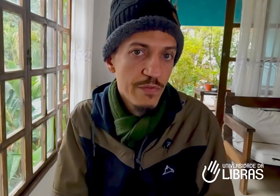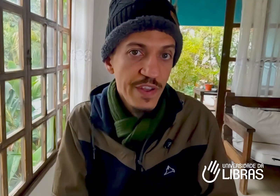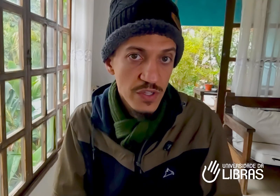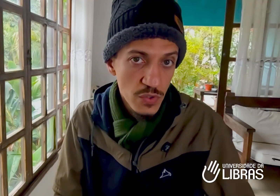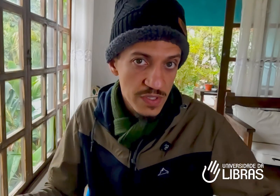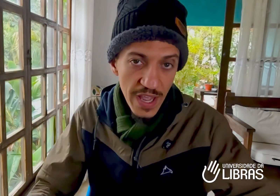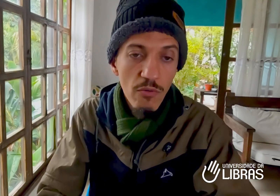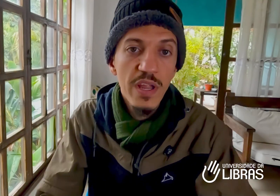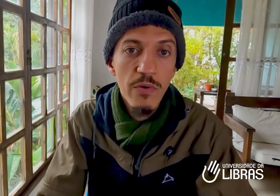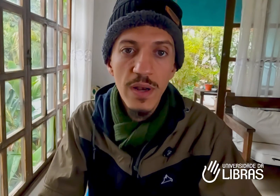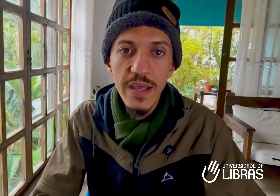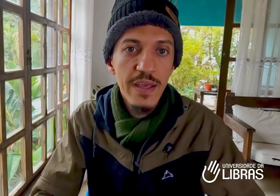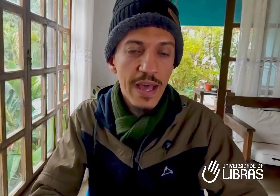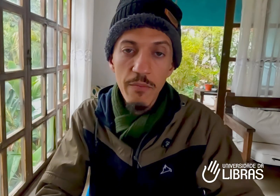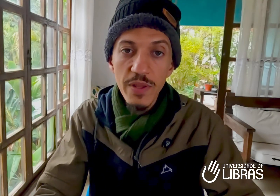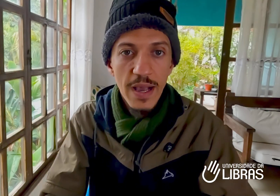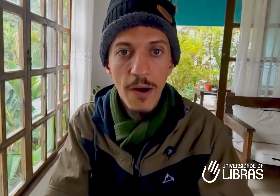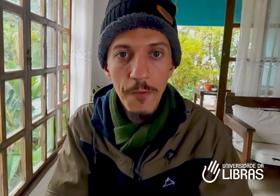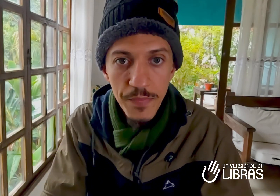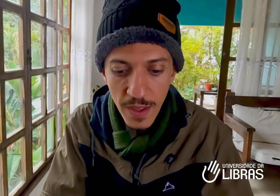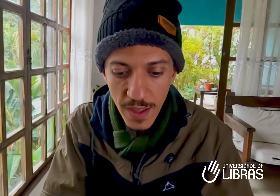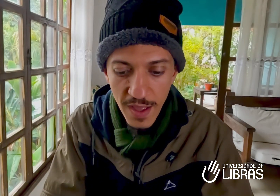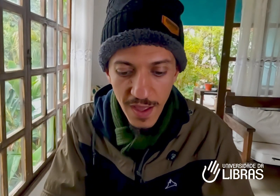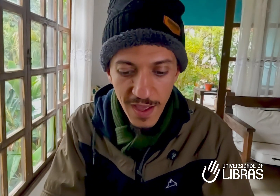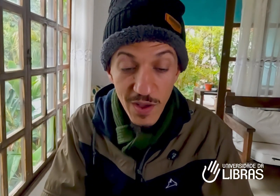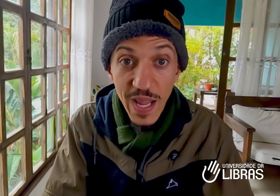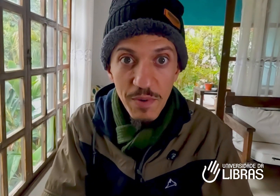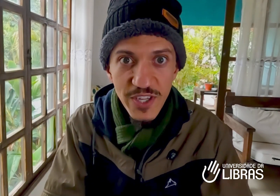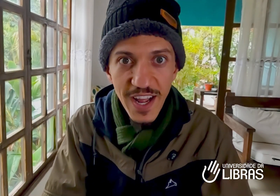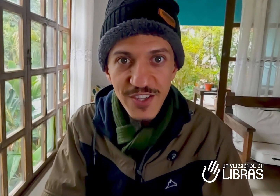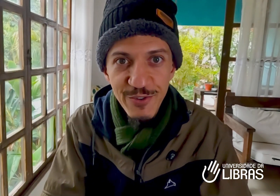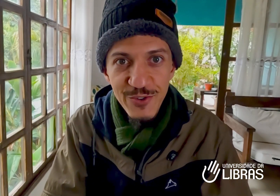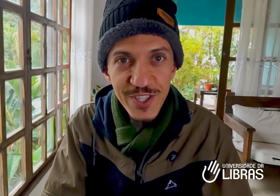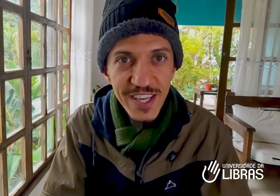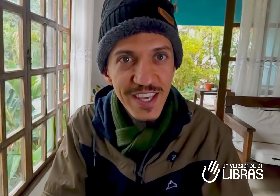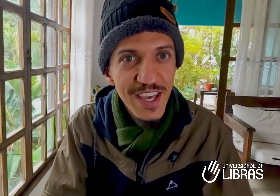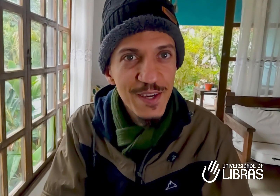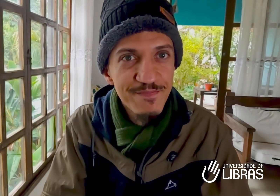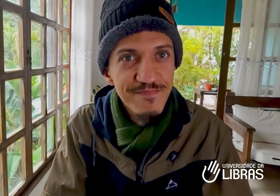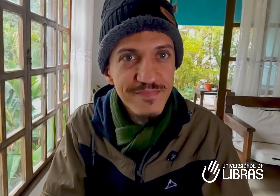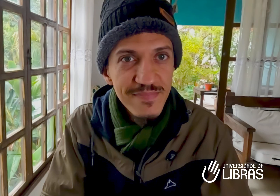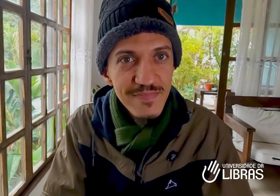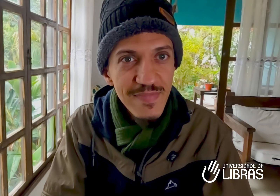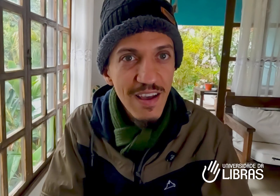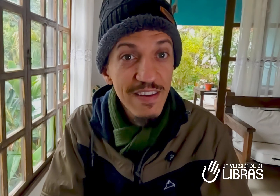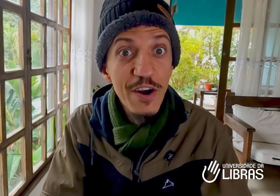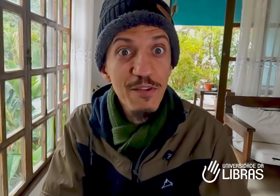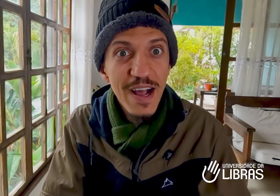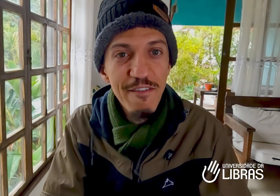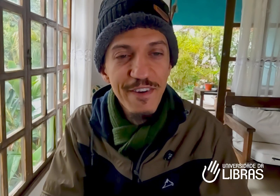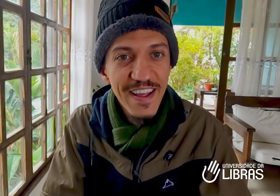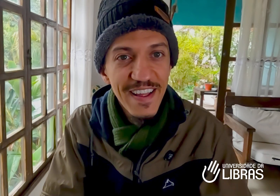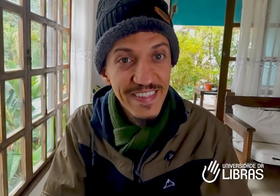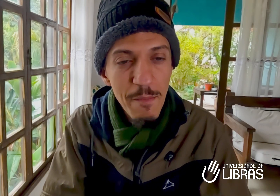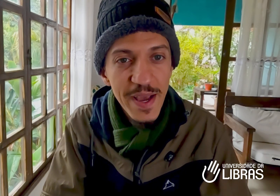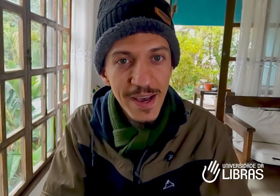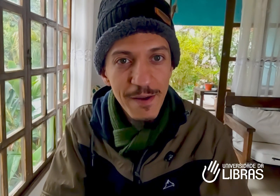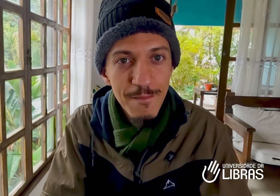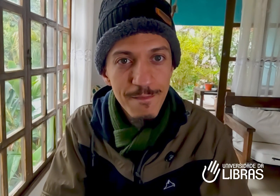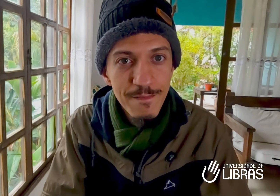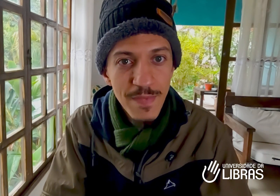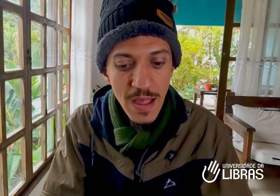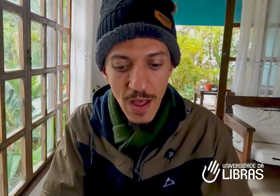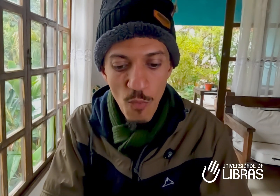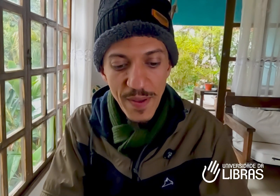funcionários, ouvintes e surdos se reuniam ali e era muito legal. Eu lembro direitinho de um dia que, na hora do café da